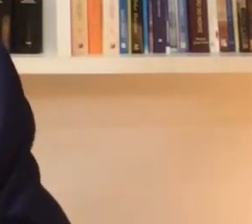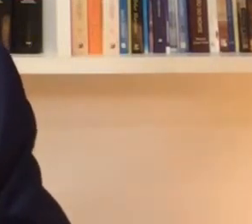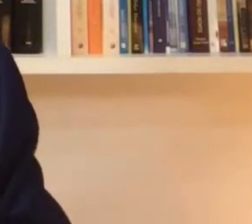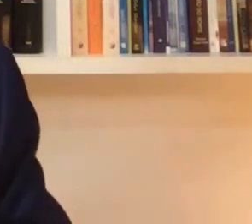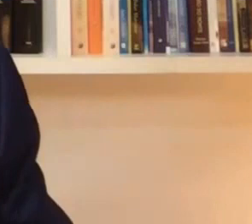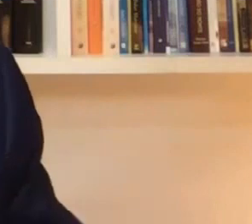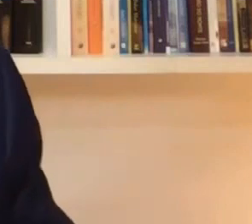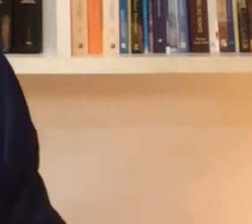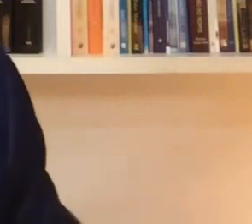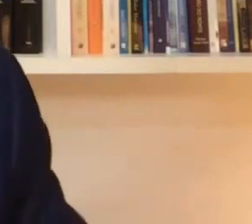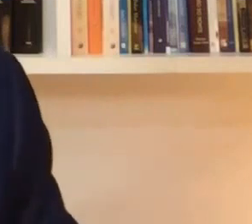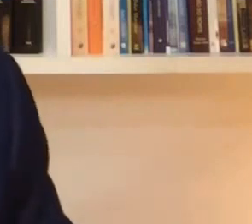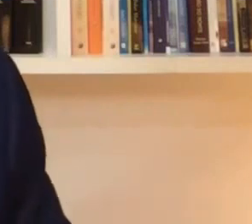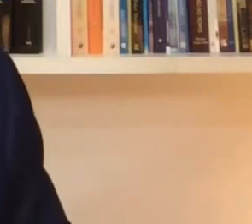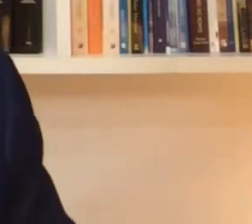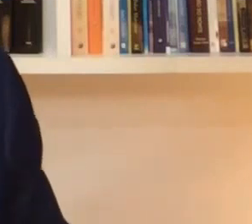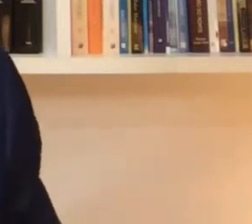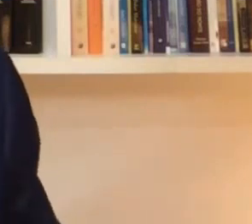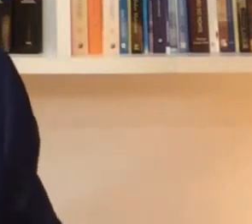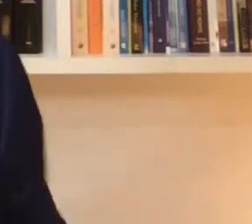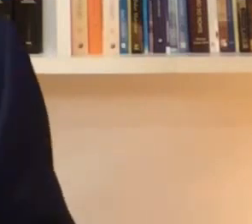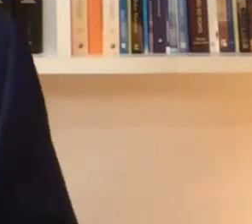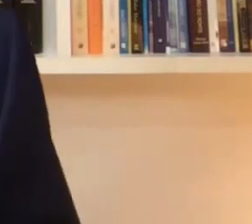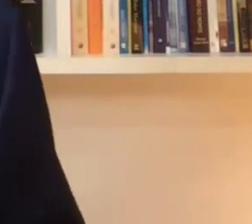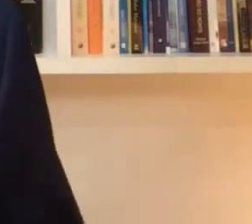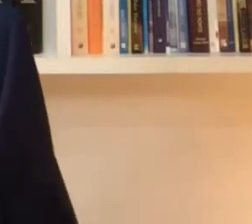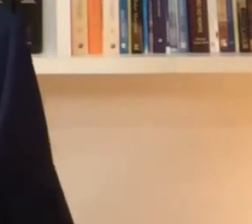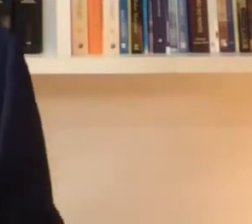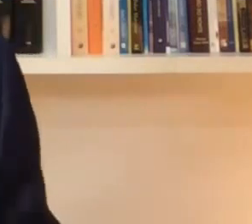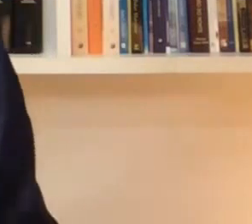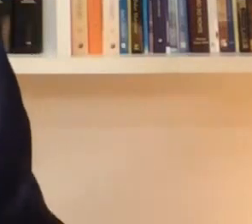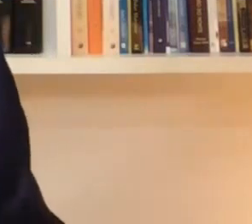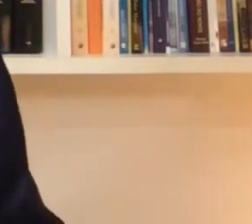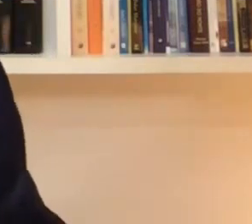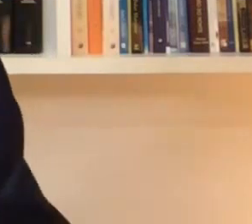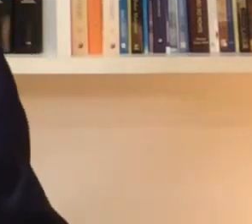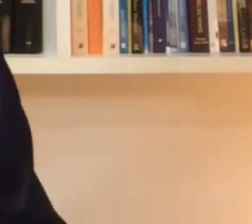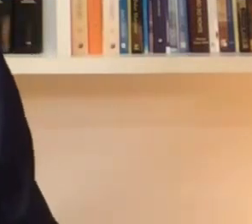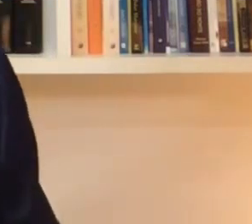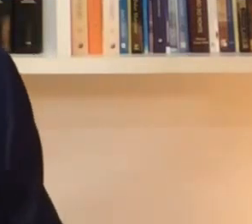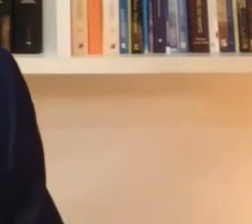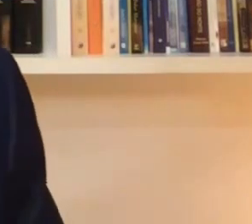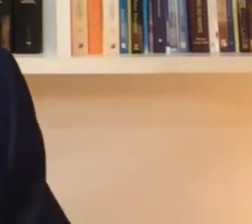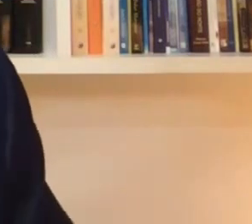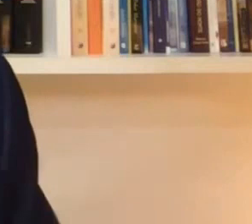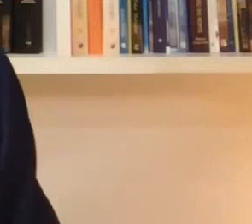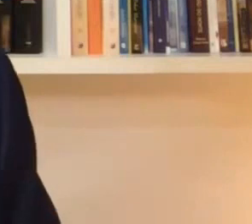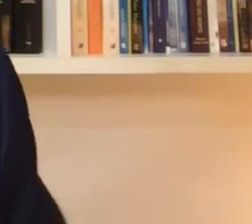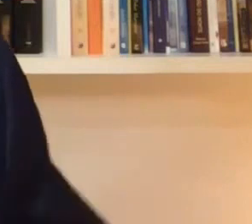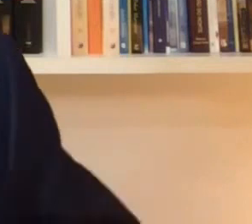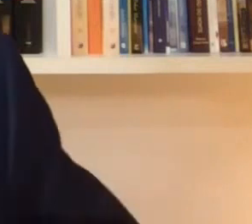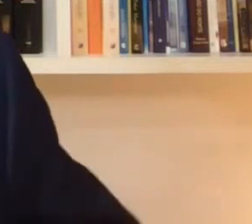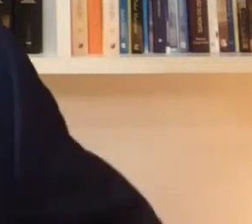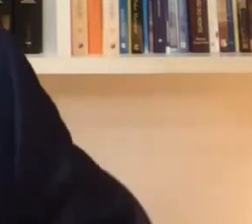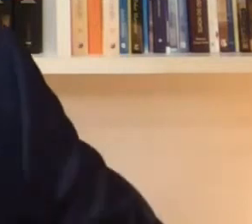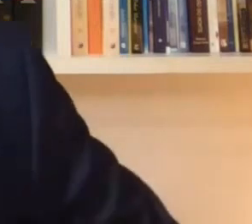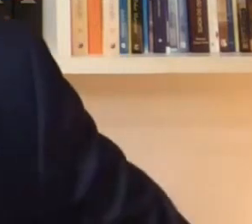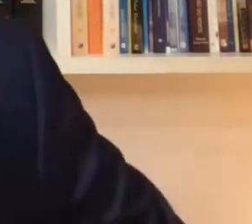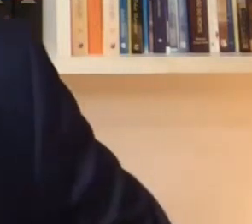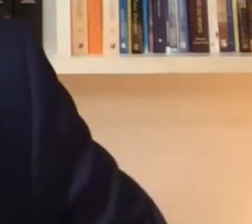respeito a morte com certeza esse tema encher nosso coração de esperança e de certeza